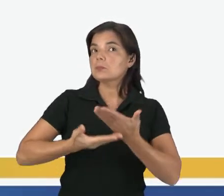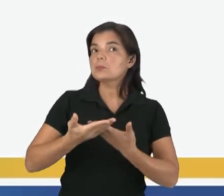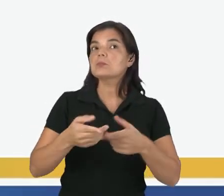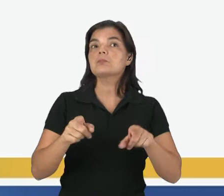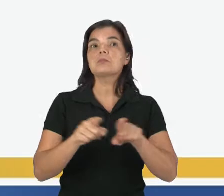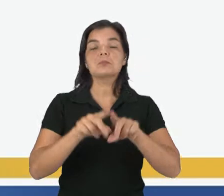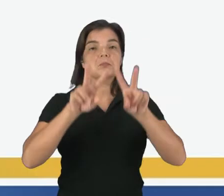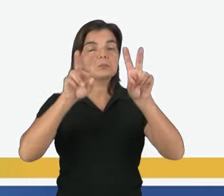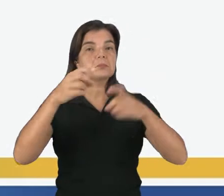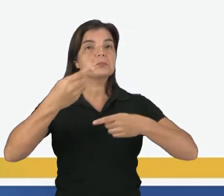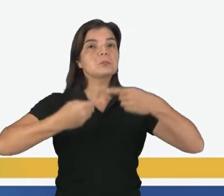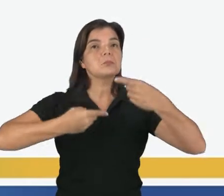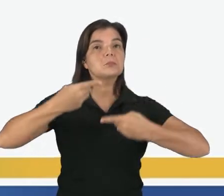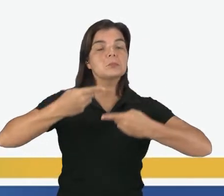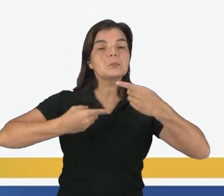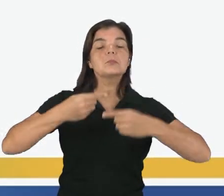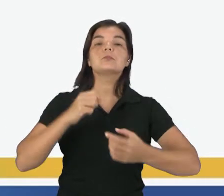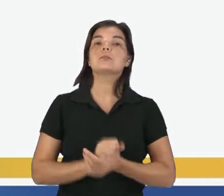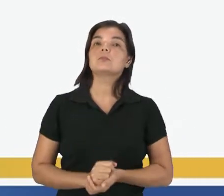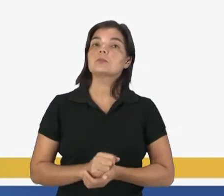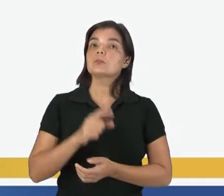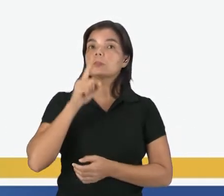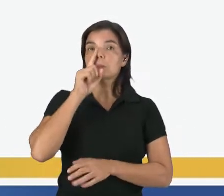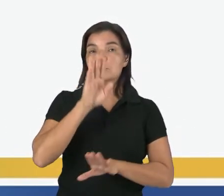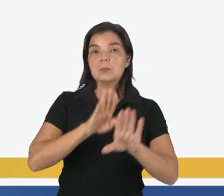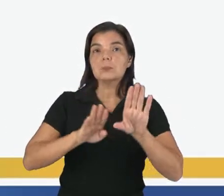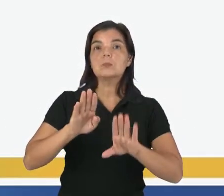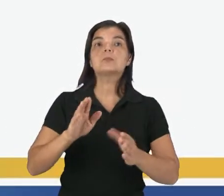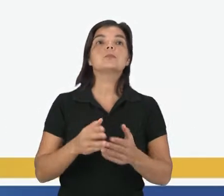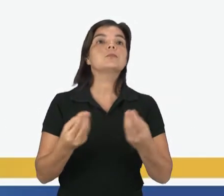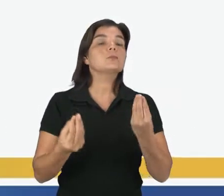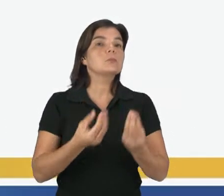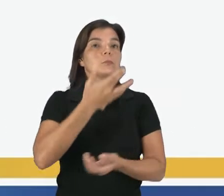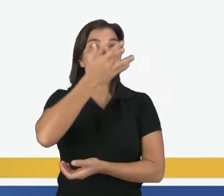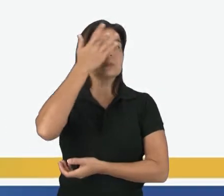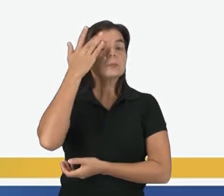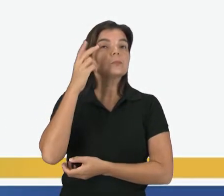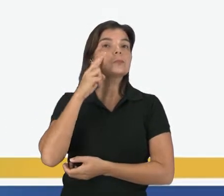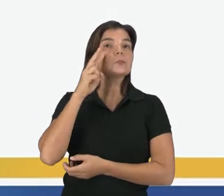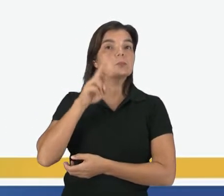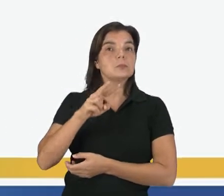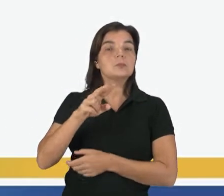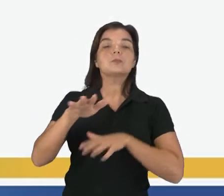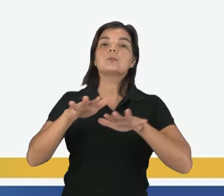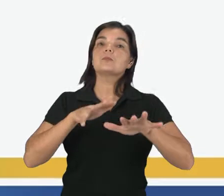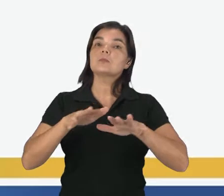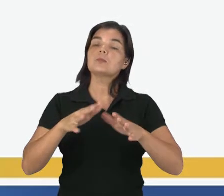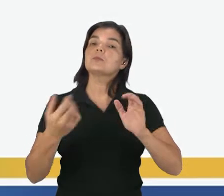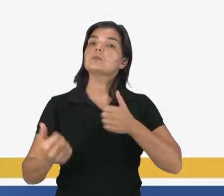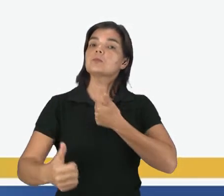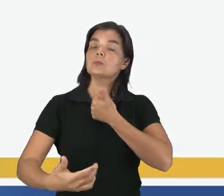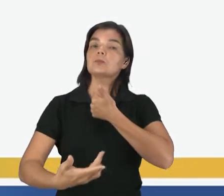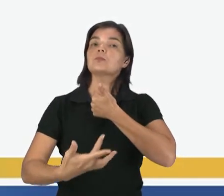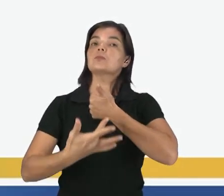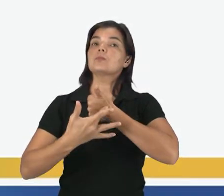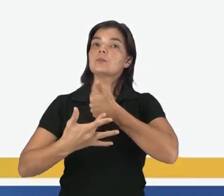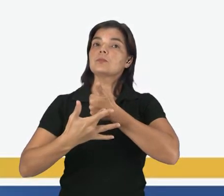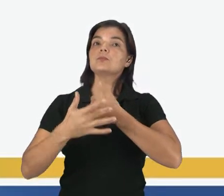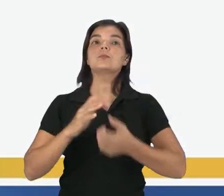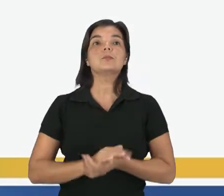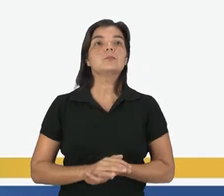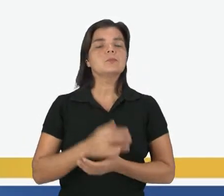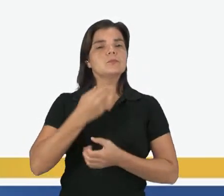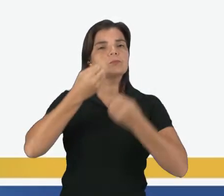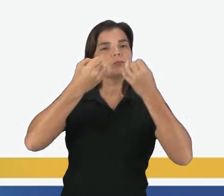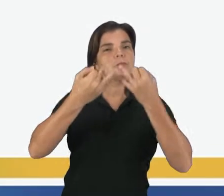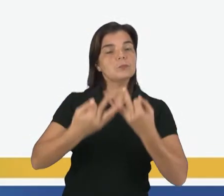nossos posicionamentos em relação a temas polêmicos, delicados e o modo como as pessoas observam essa movimentação de